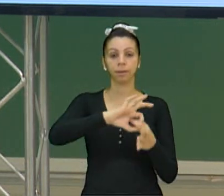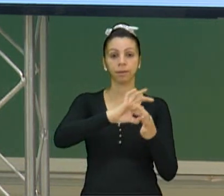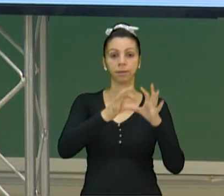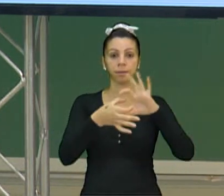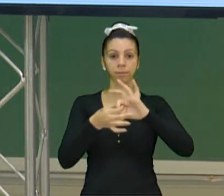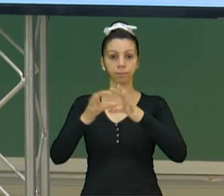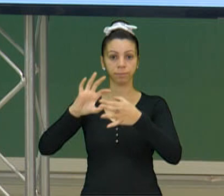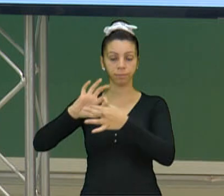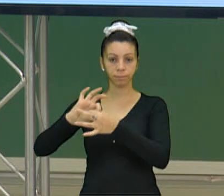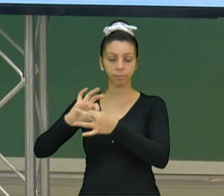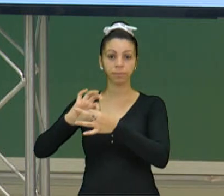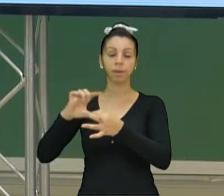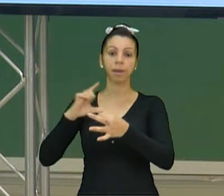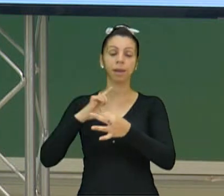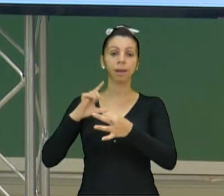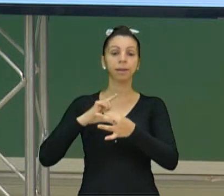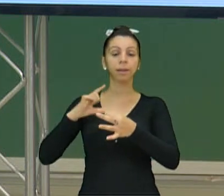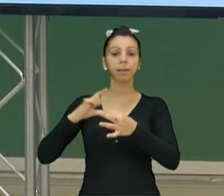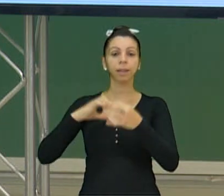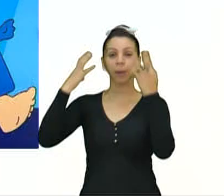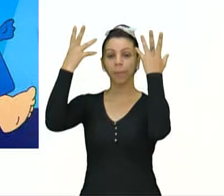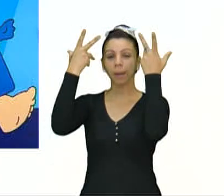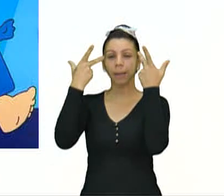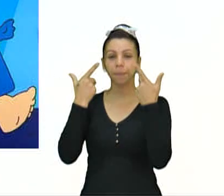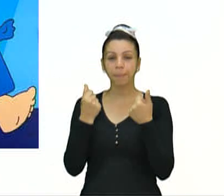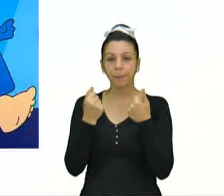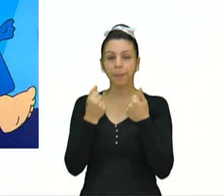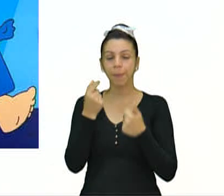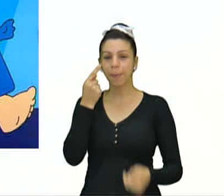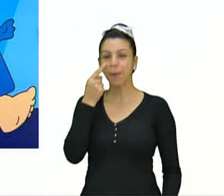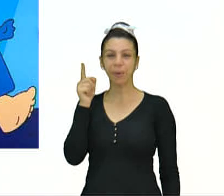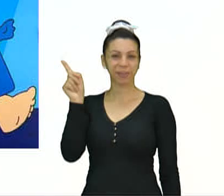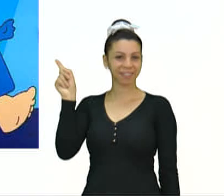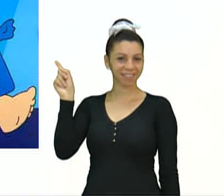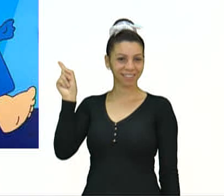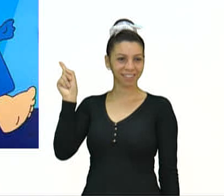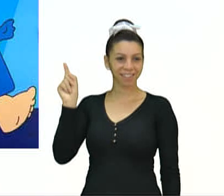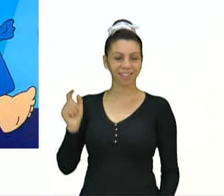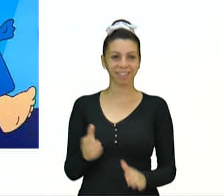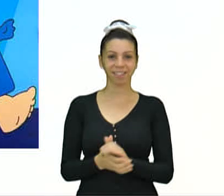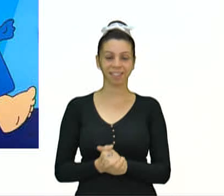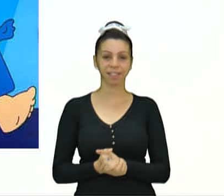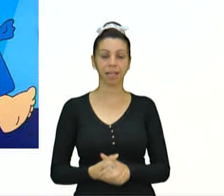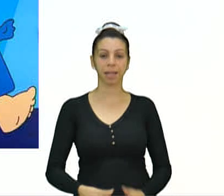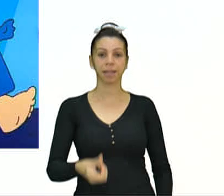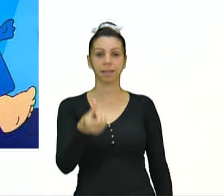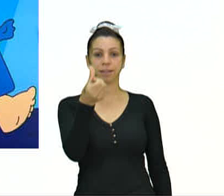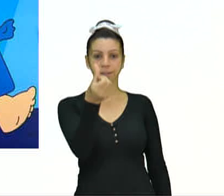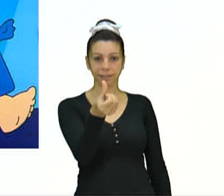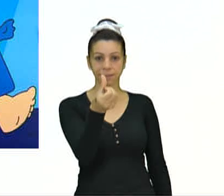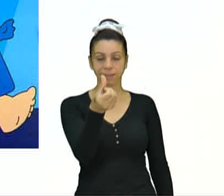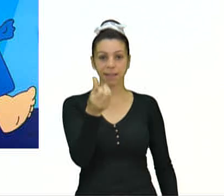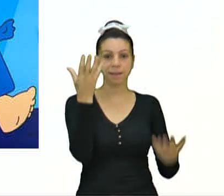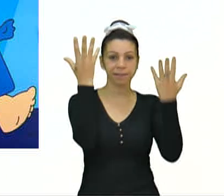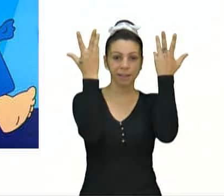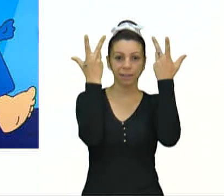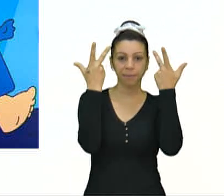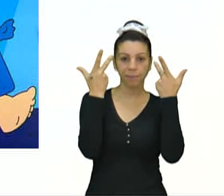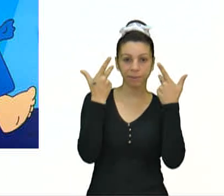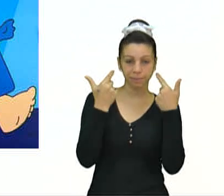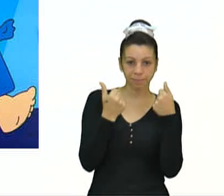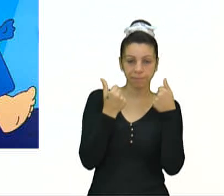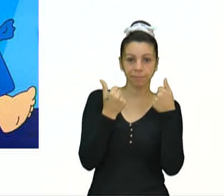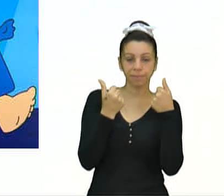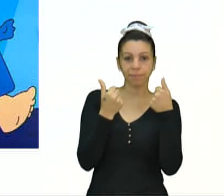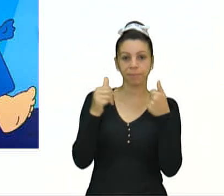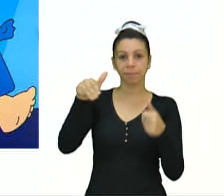tem um mascote, né? Aqui eu coloquei os 6 mascotes das 6